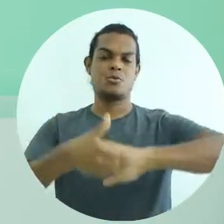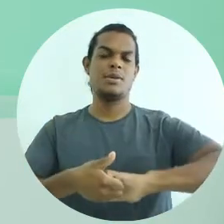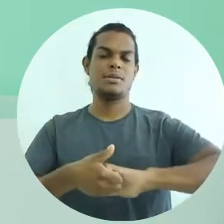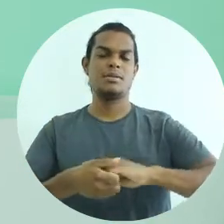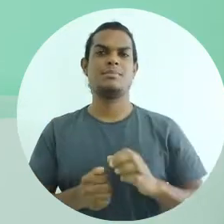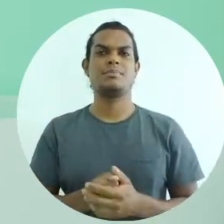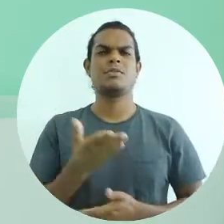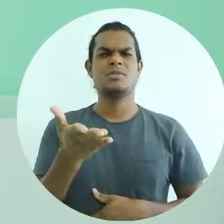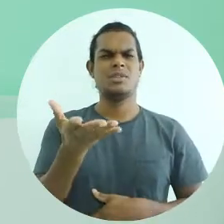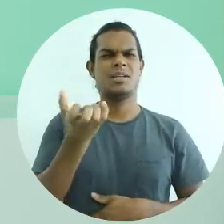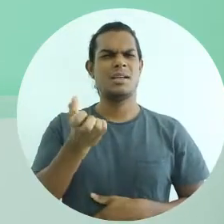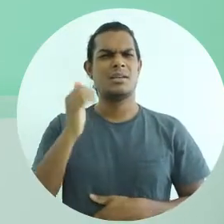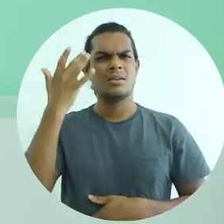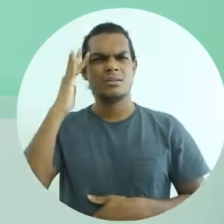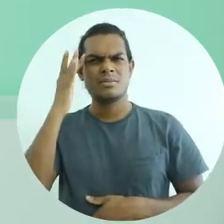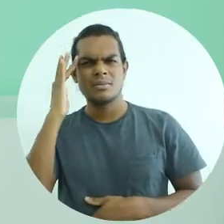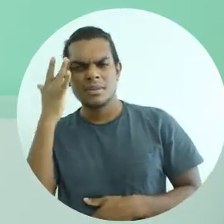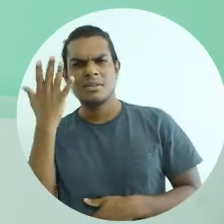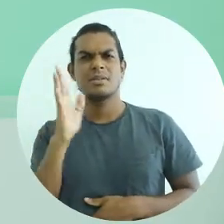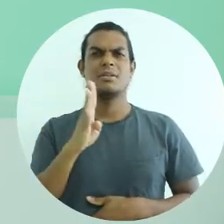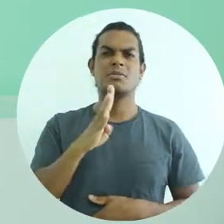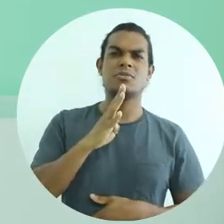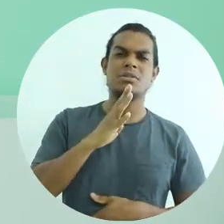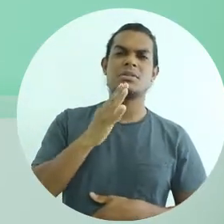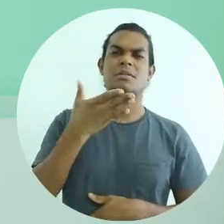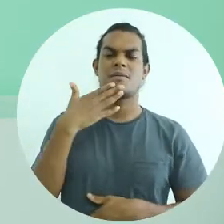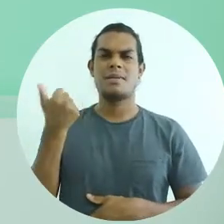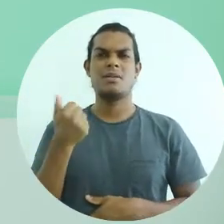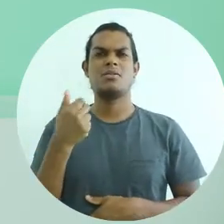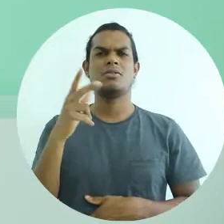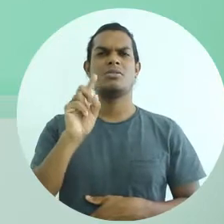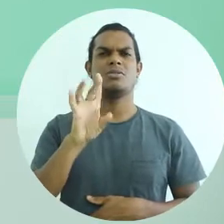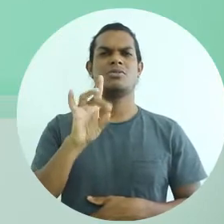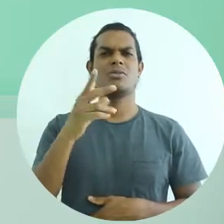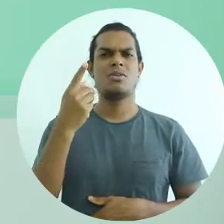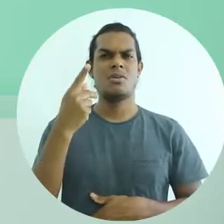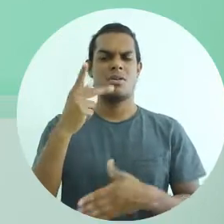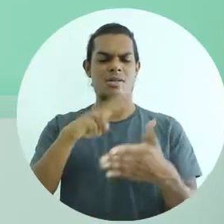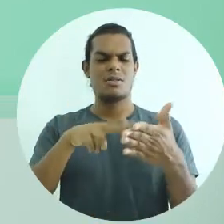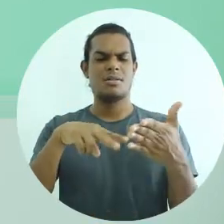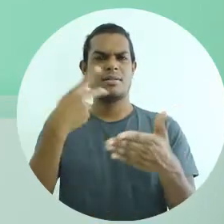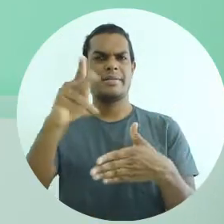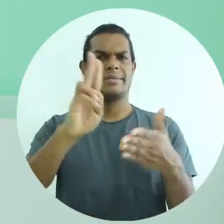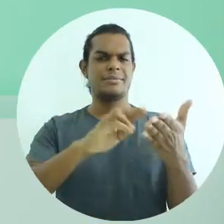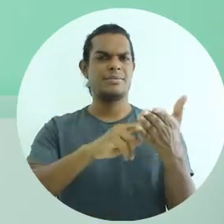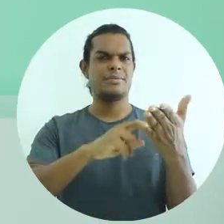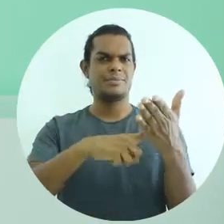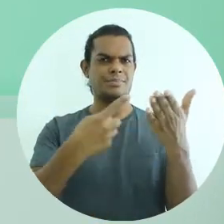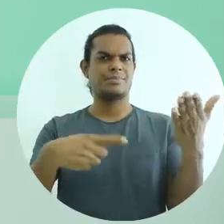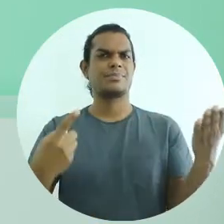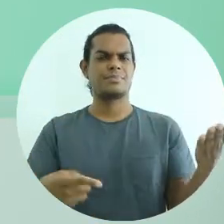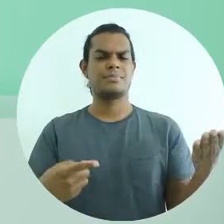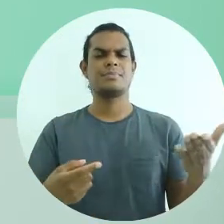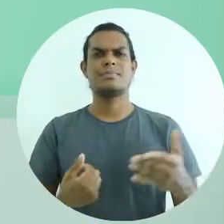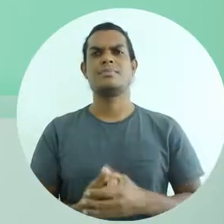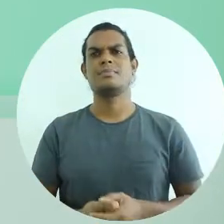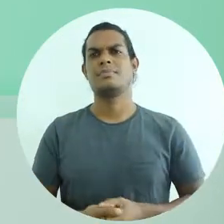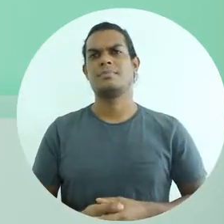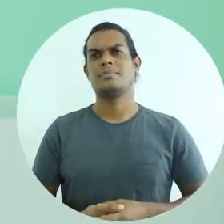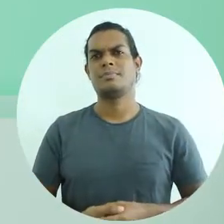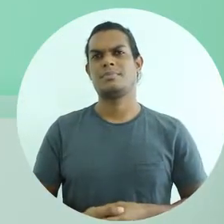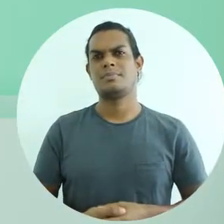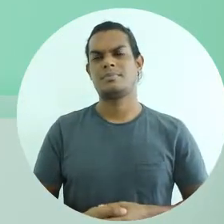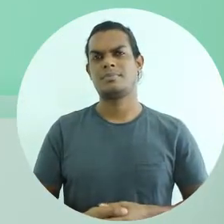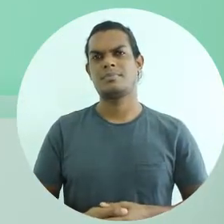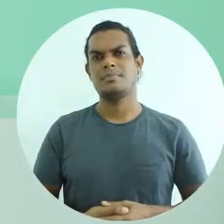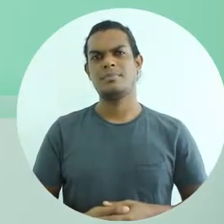dá uma olhada no seu material, veja todas as atividades oferecidas para você nesta semana e aí você vai se aprofundar um